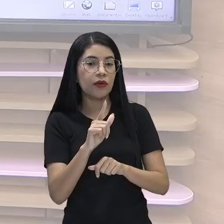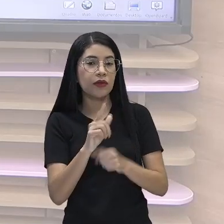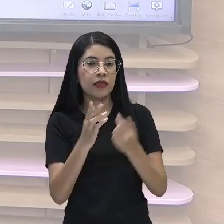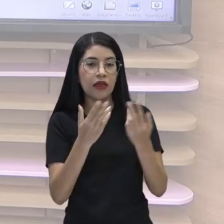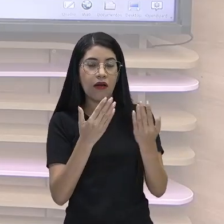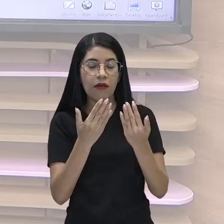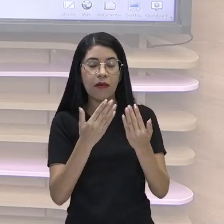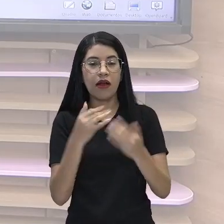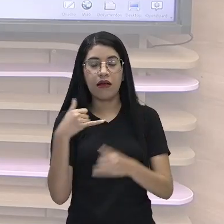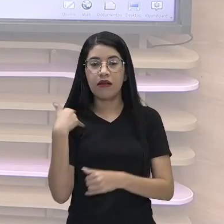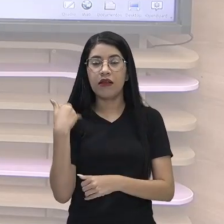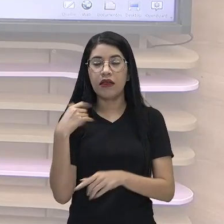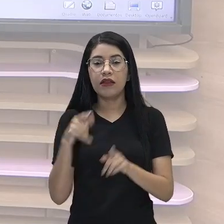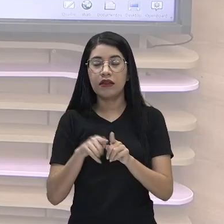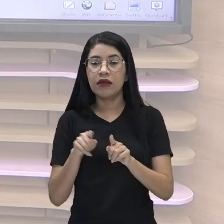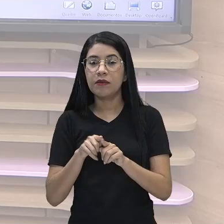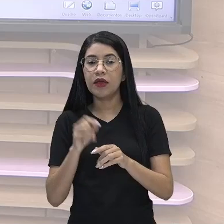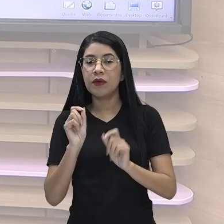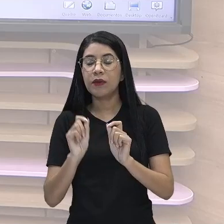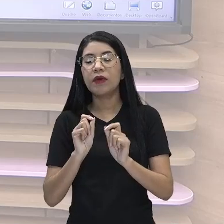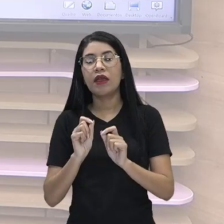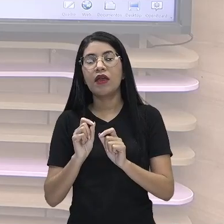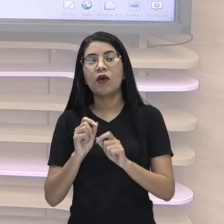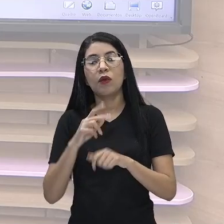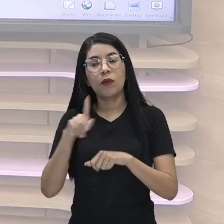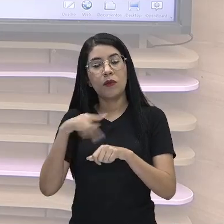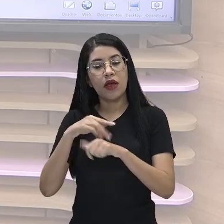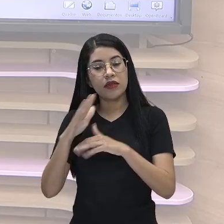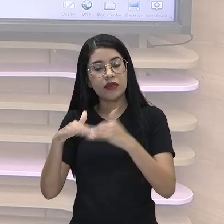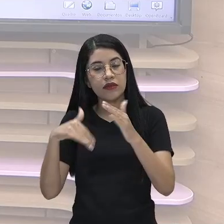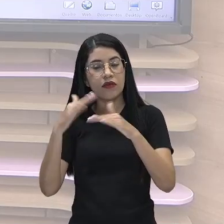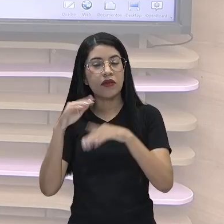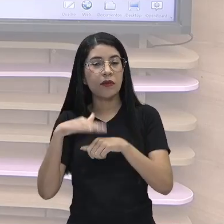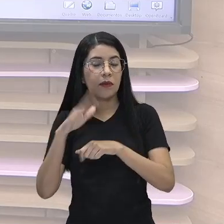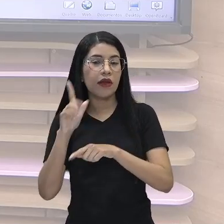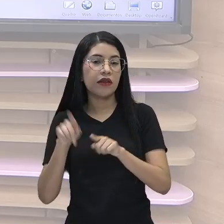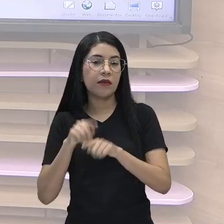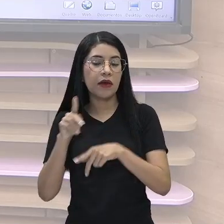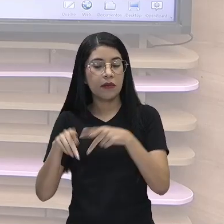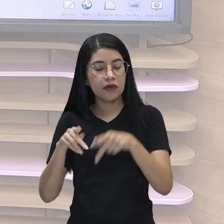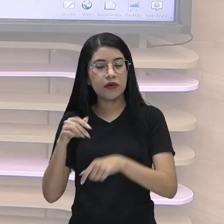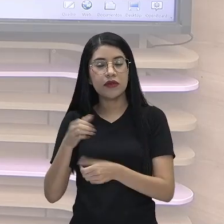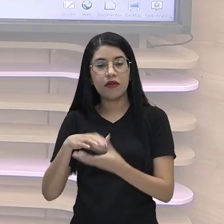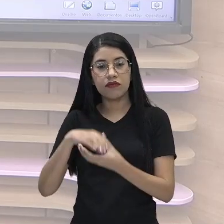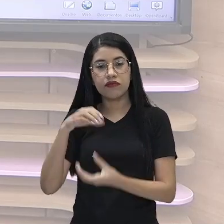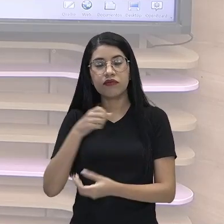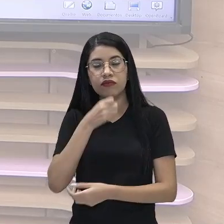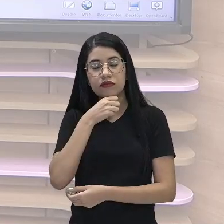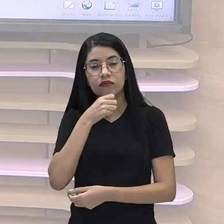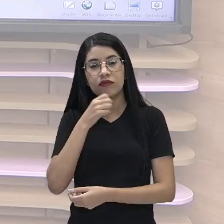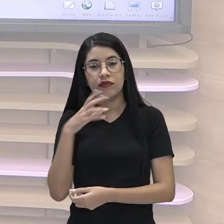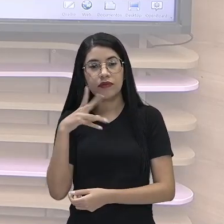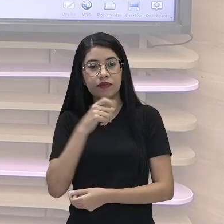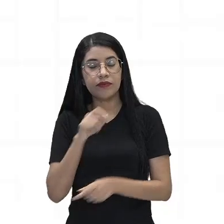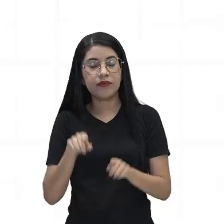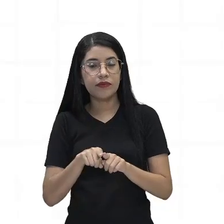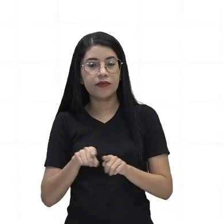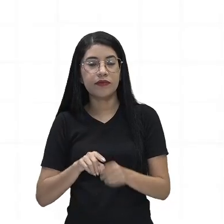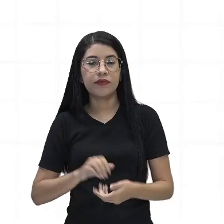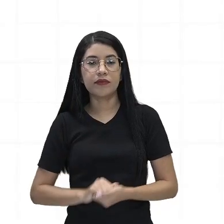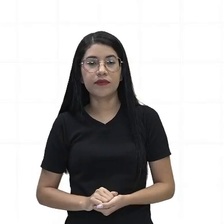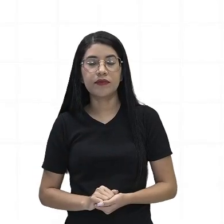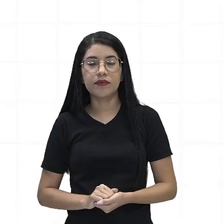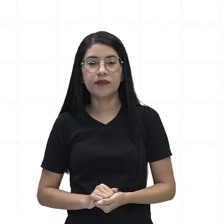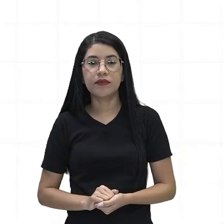muito nos países mais desenvolvidos, né? O envelhecimento da população, tá bom? Ainda no texto, nós